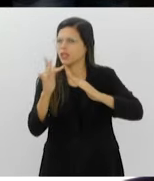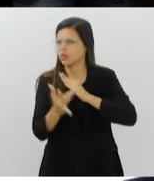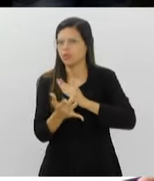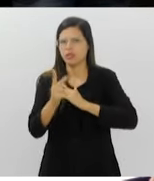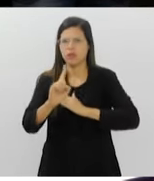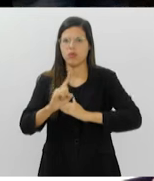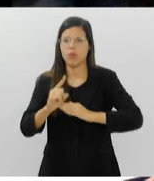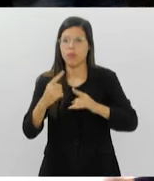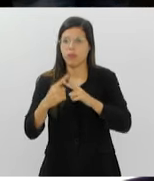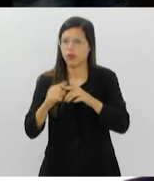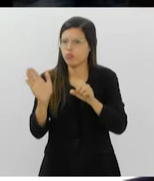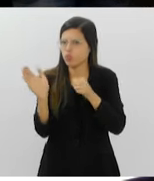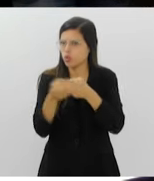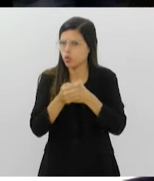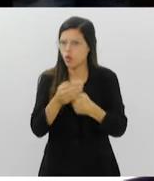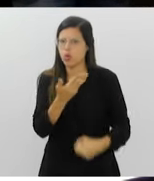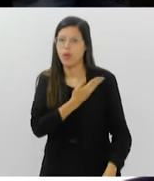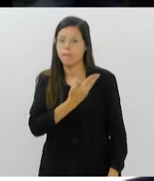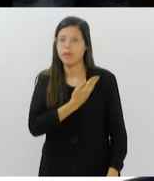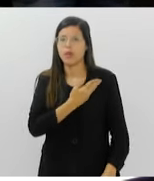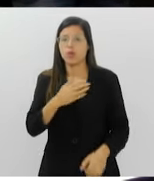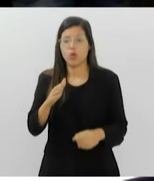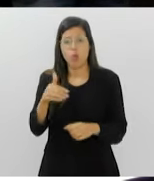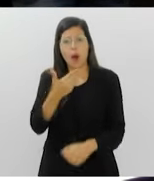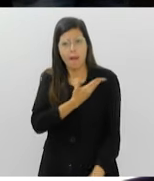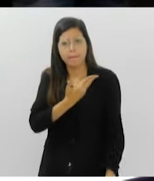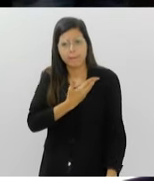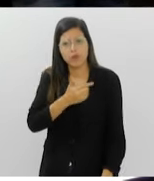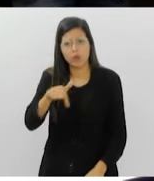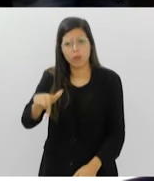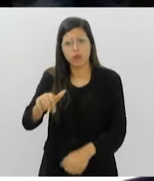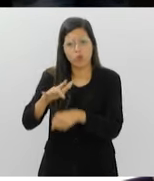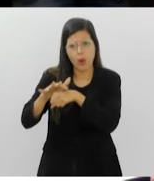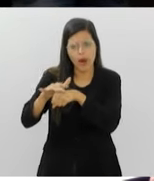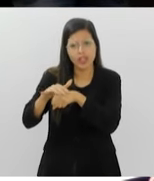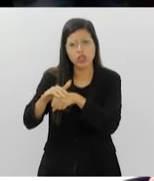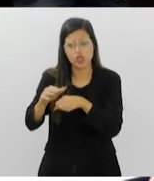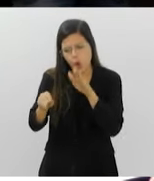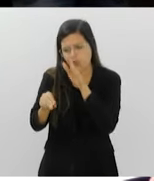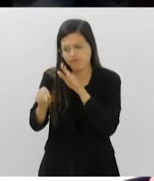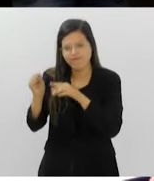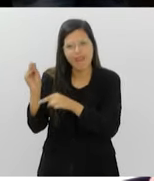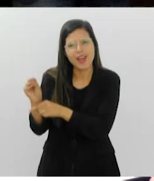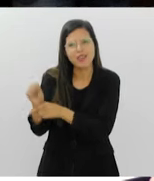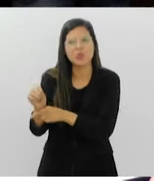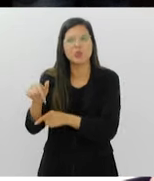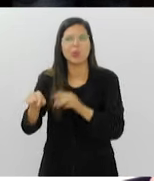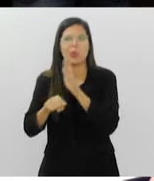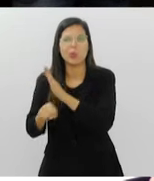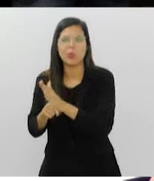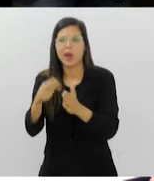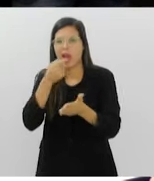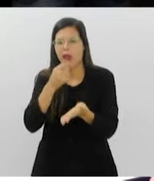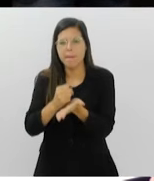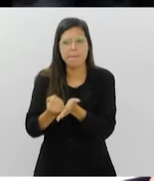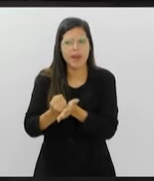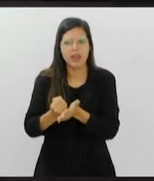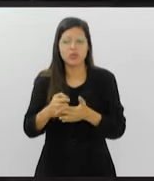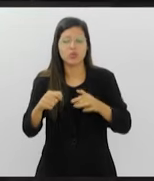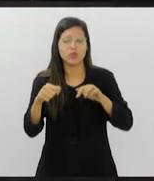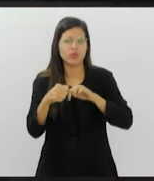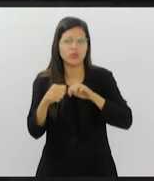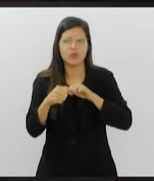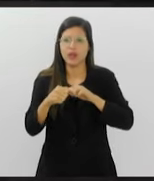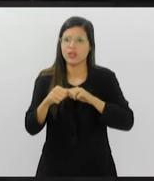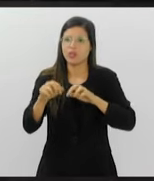meu. Amigo meu, quando dá catapora, eu vou lá e ajudo a limpar. Eu levo o remédio. Eu não faço igual ele fez com um monte